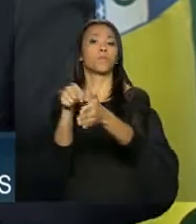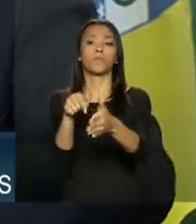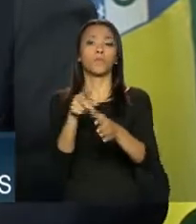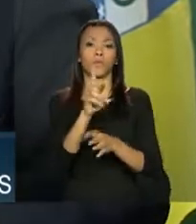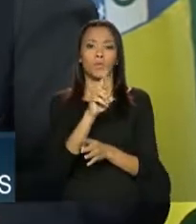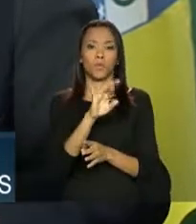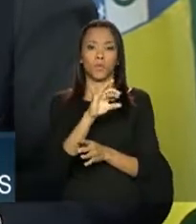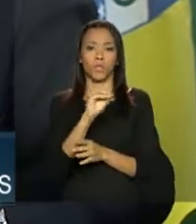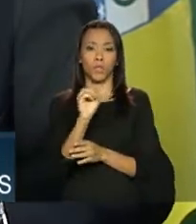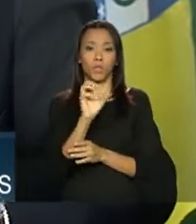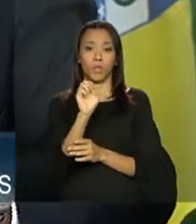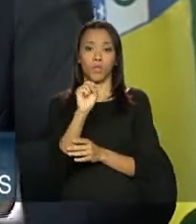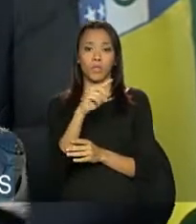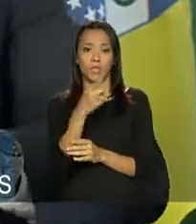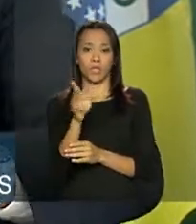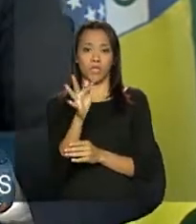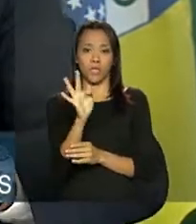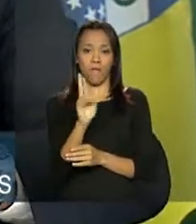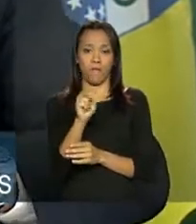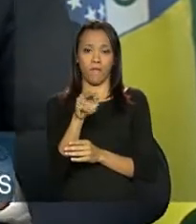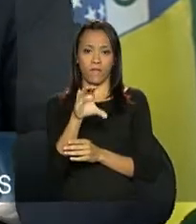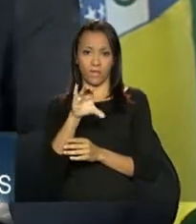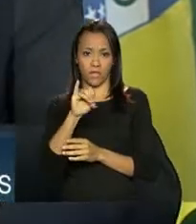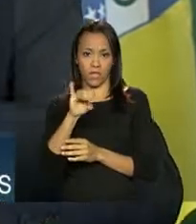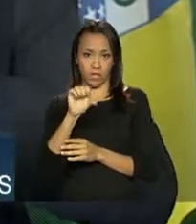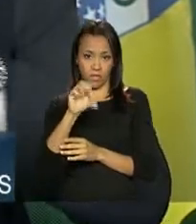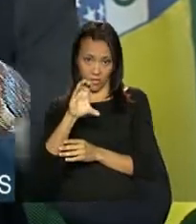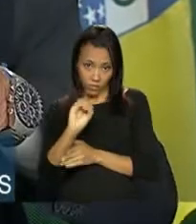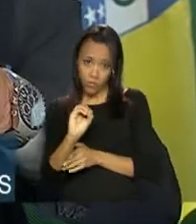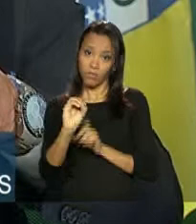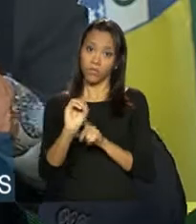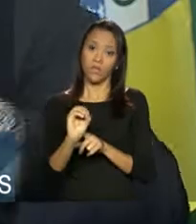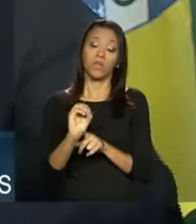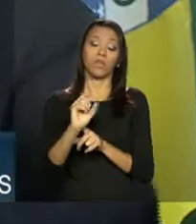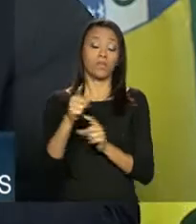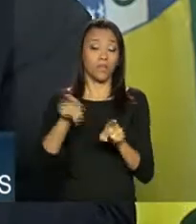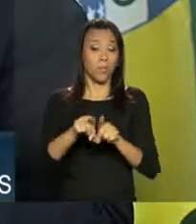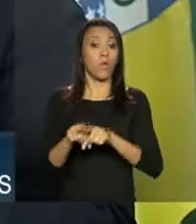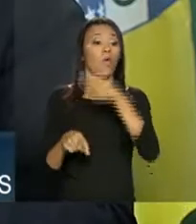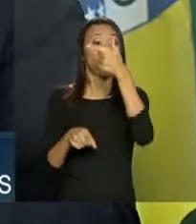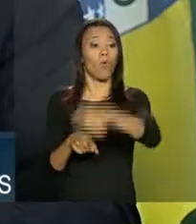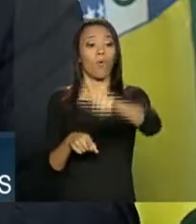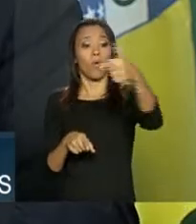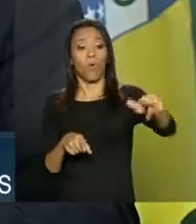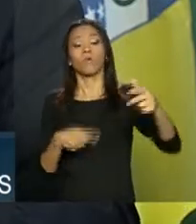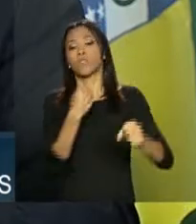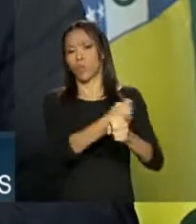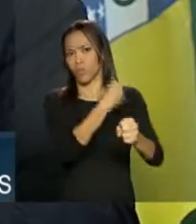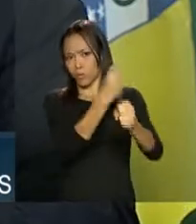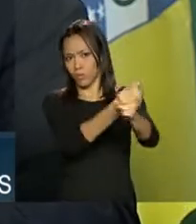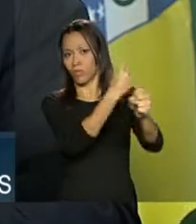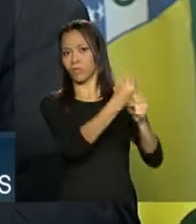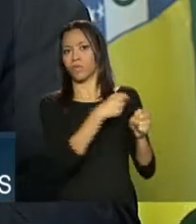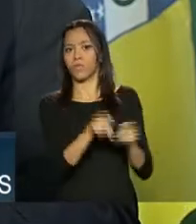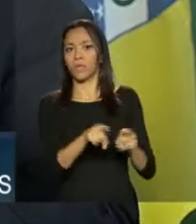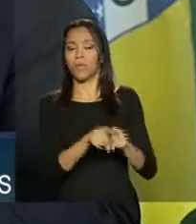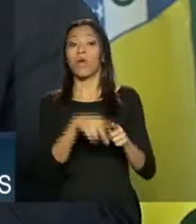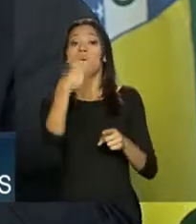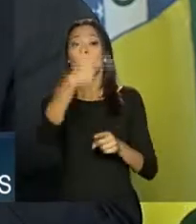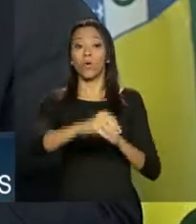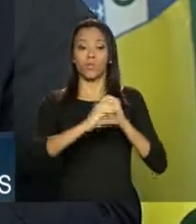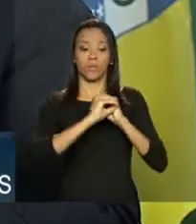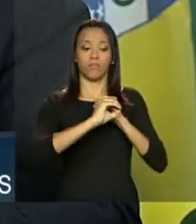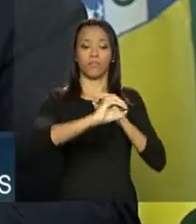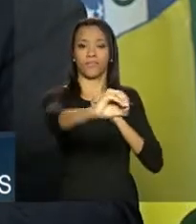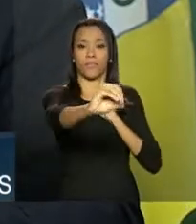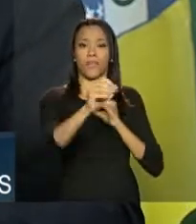já confirmou Então essa é uma obra que juntamente com outras obras como Adutora do